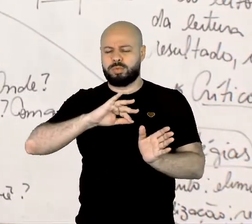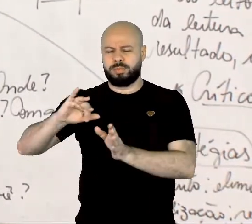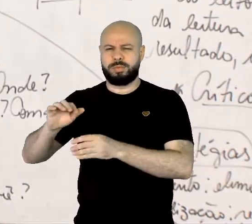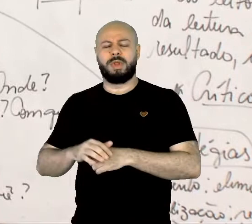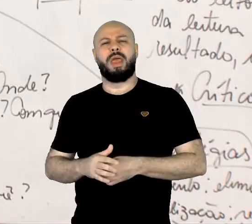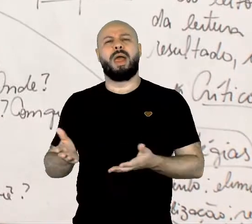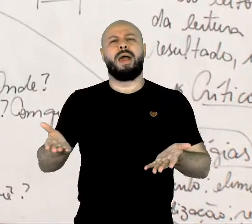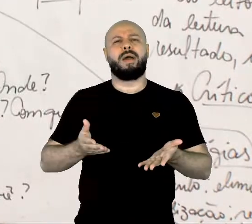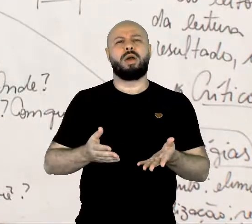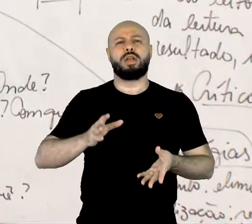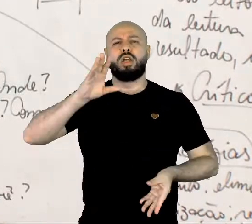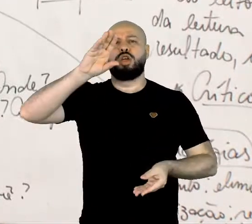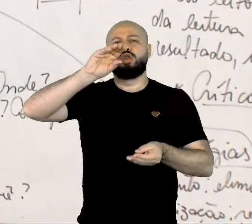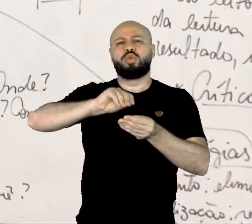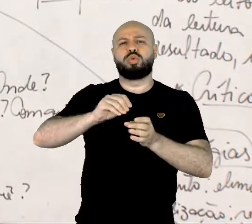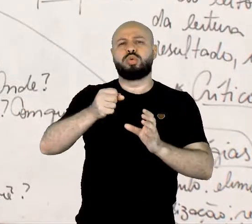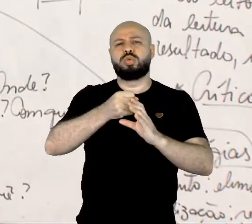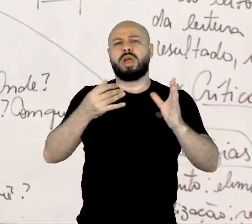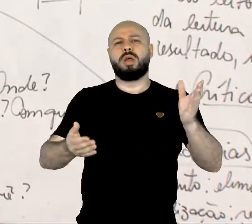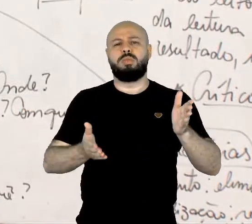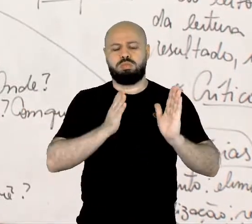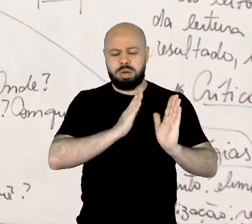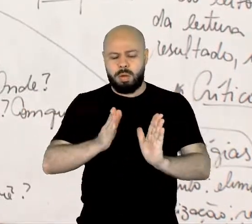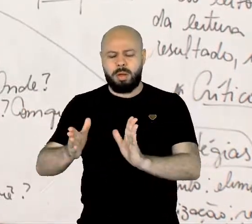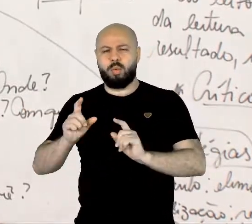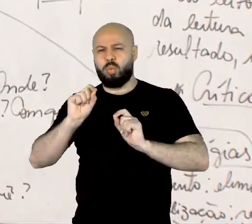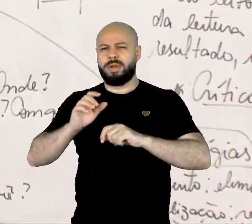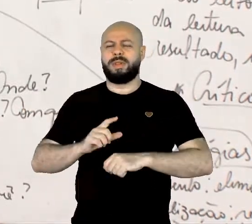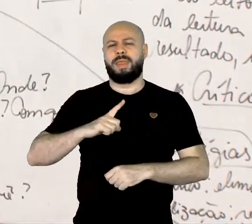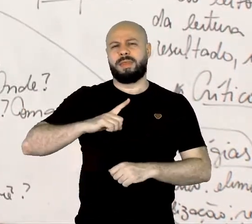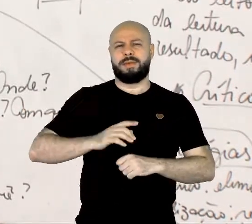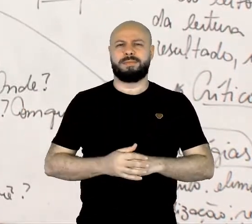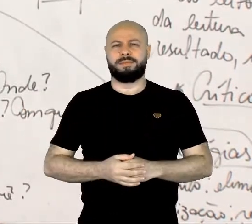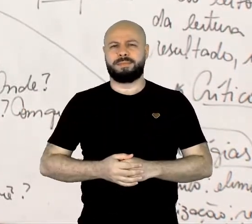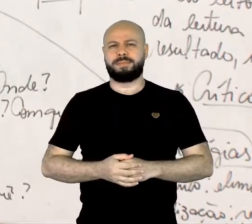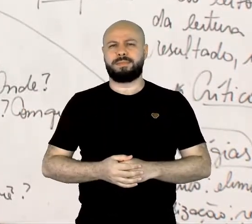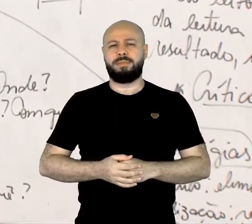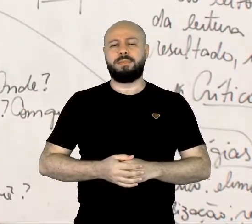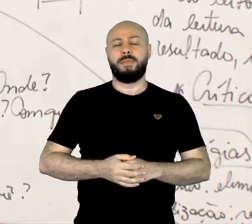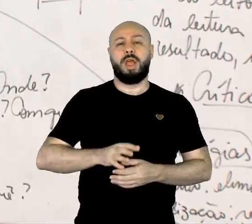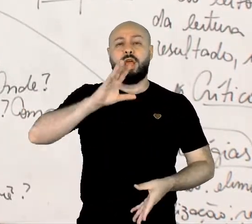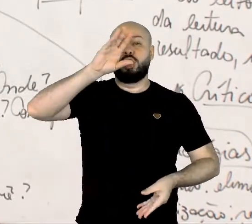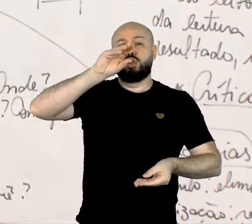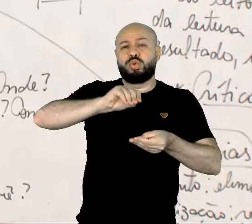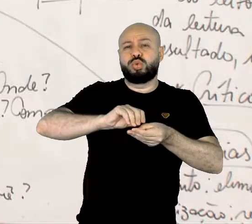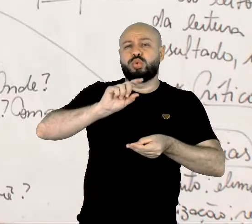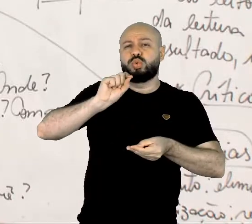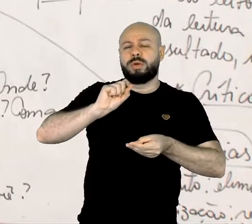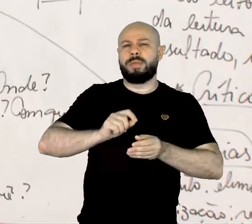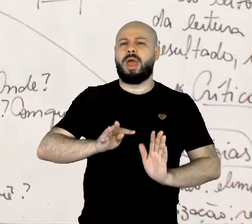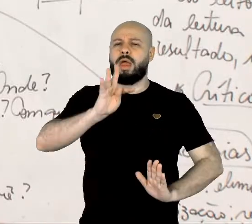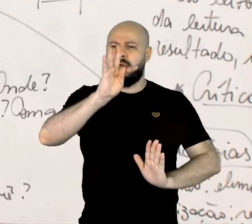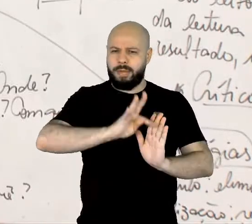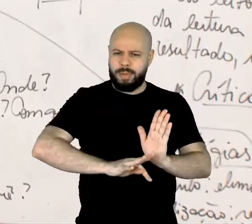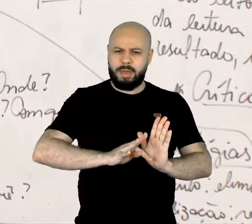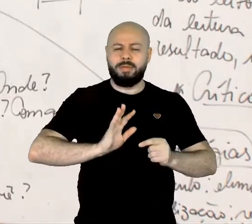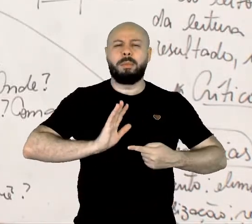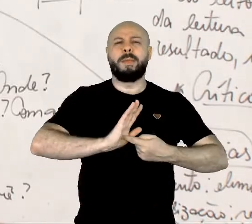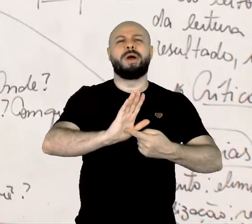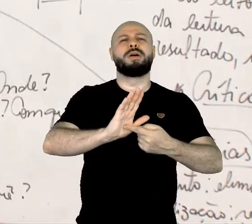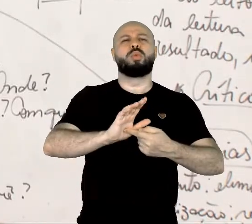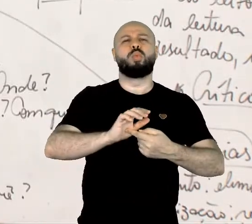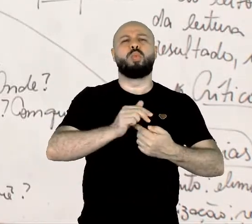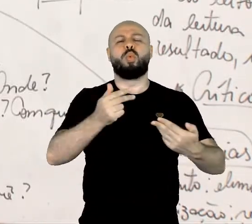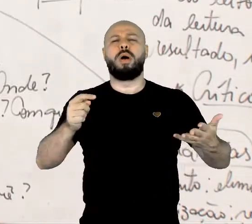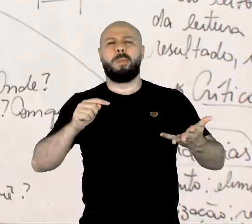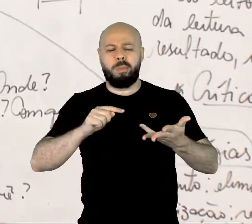suas características, tá? Então, resumo. O que é o resumo? Trata-se de um texto em que estão dispostos e apresentados os